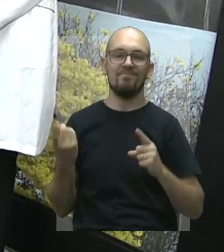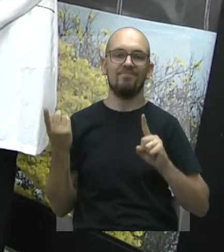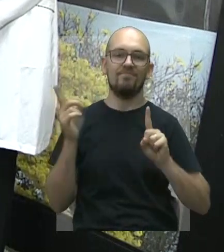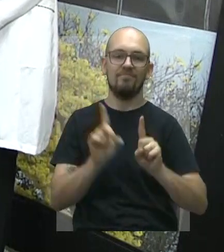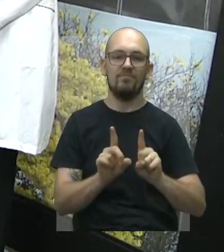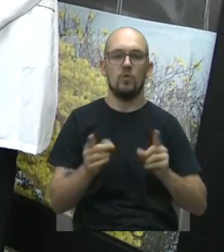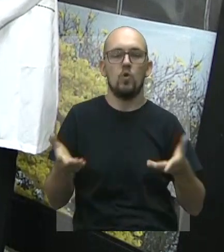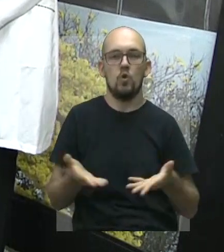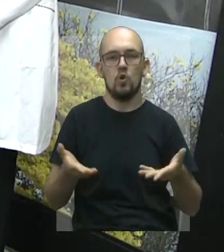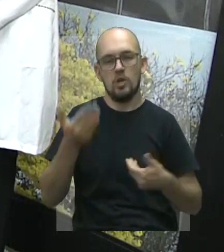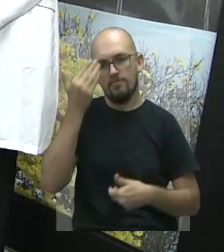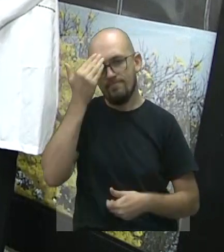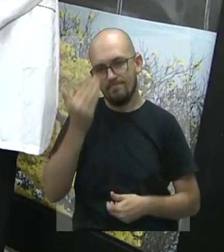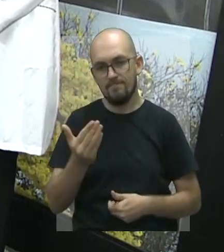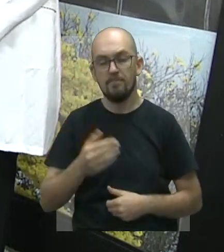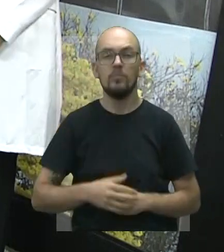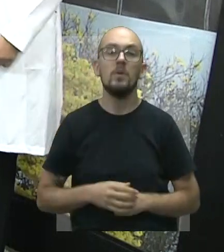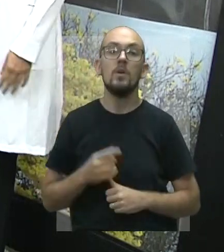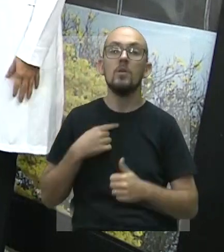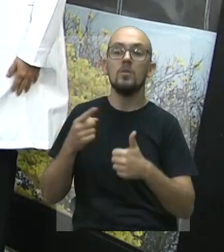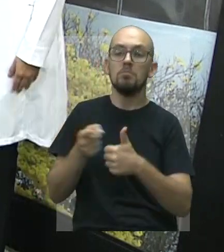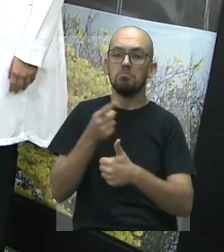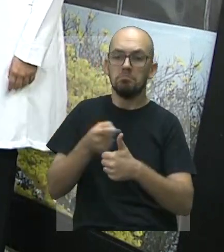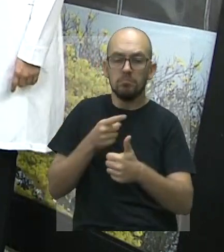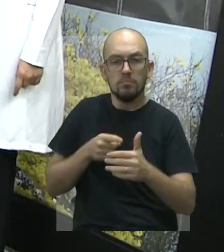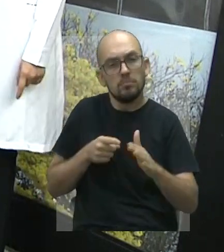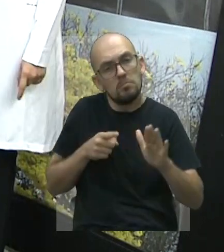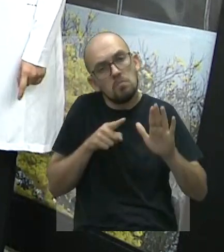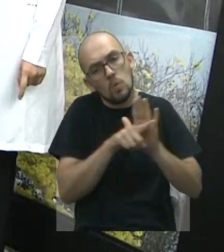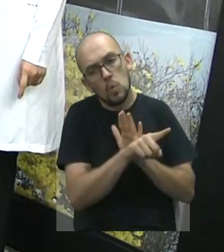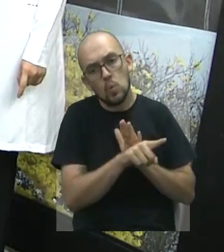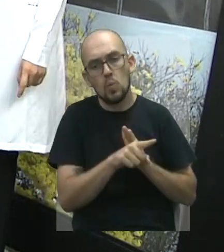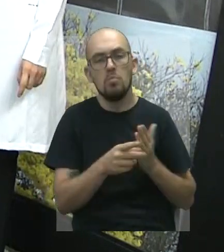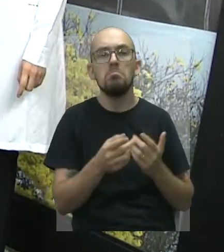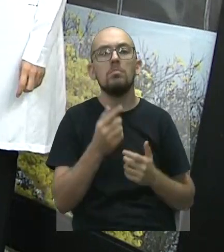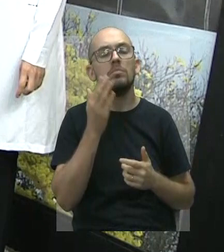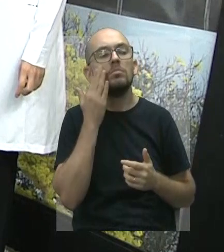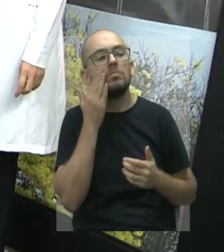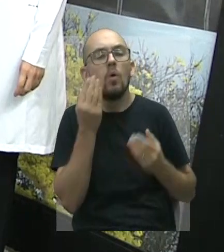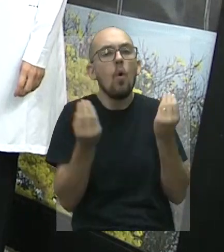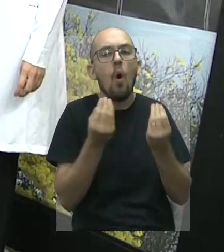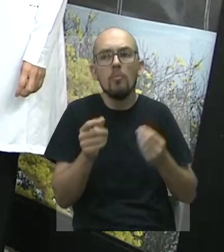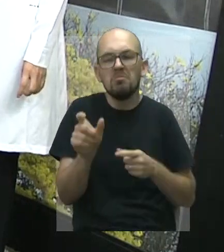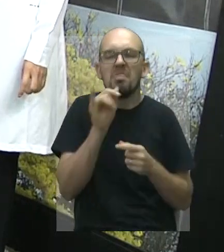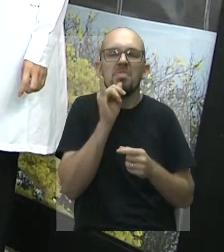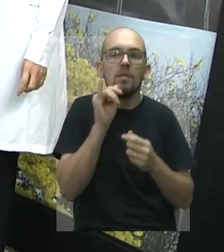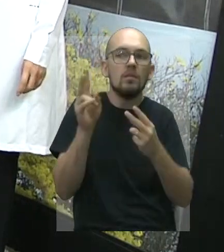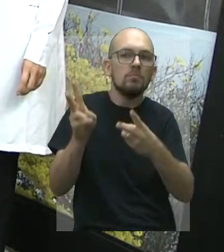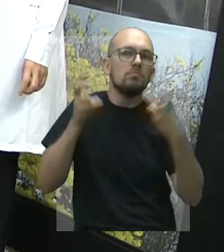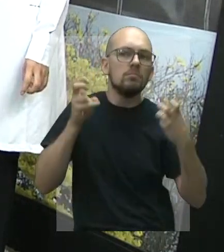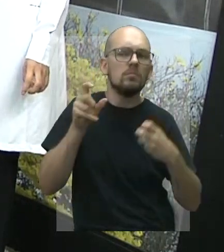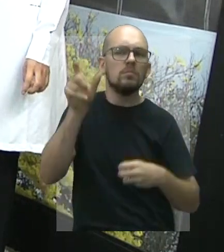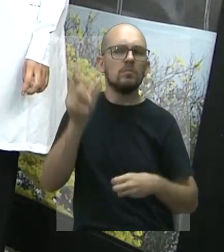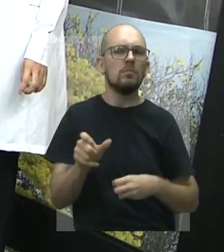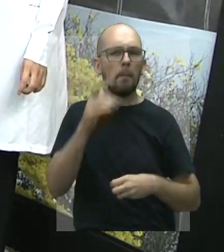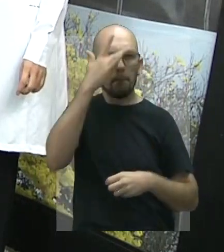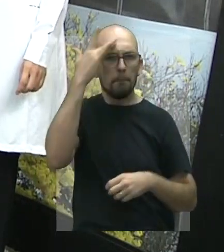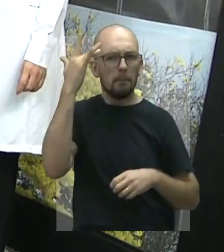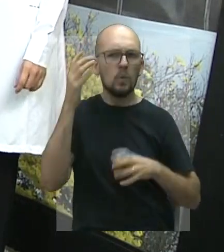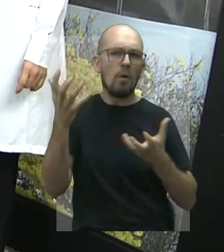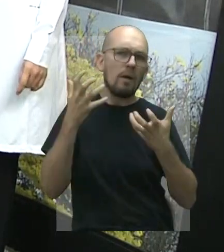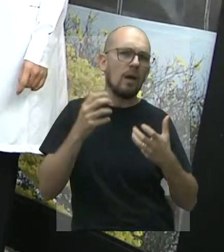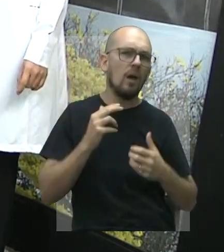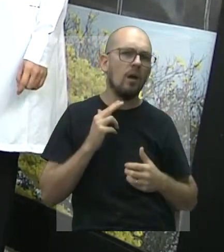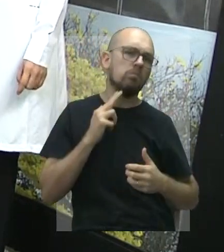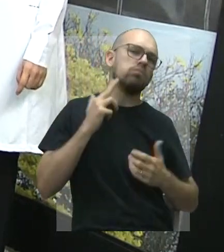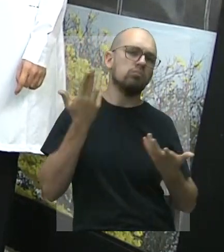o nosso convite. A minha primeira pergunta para a senhora é como identificar que uma pessoa está prestes a tirar a própria